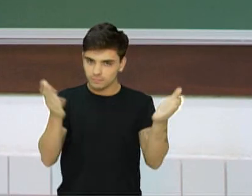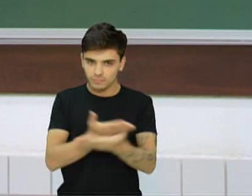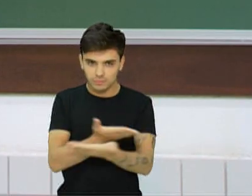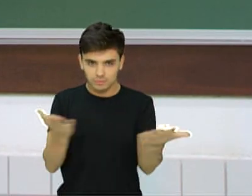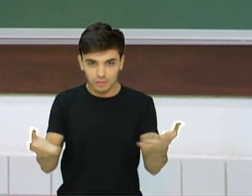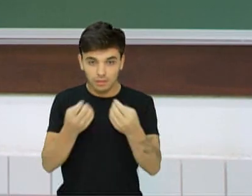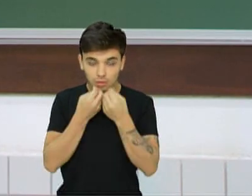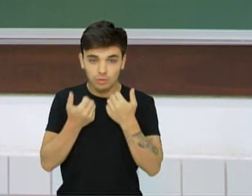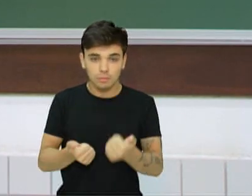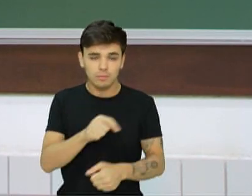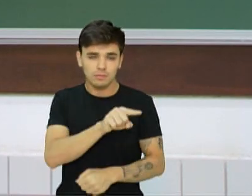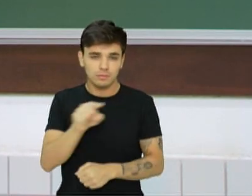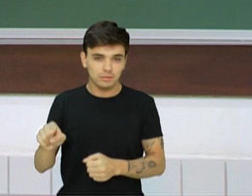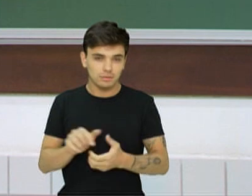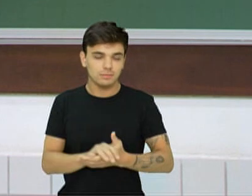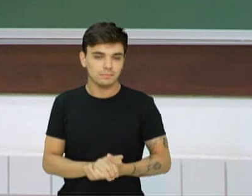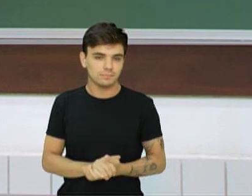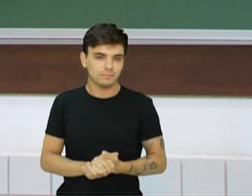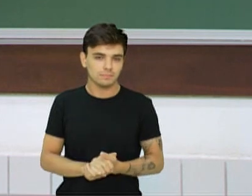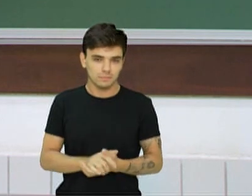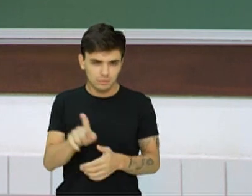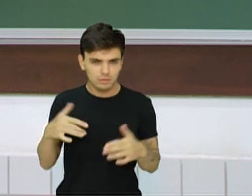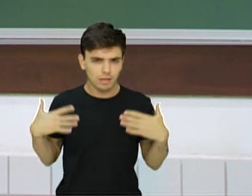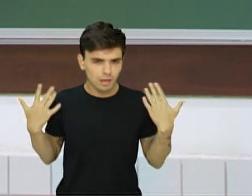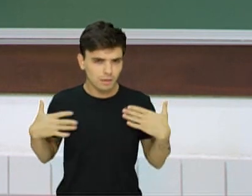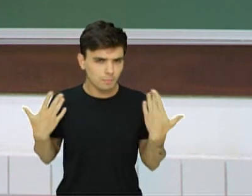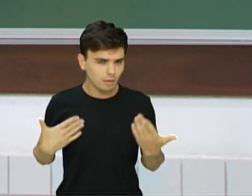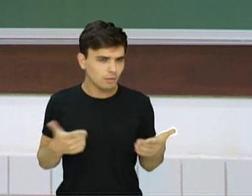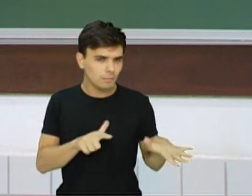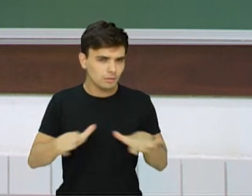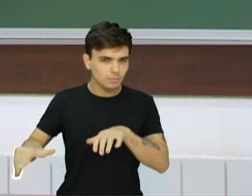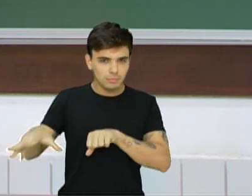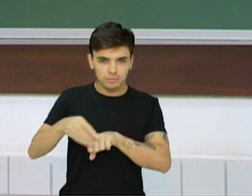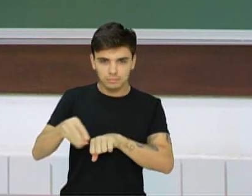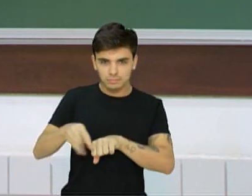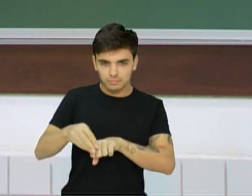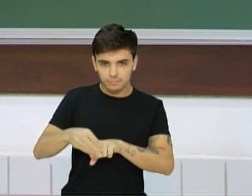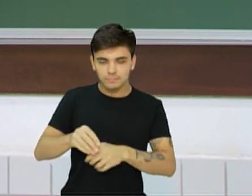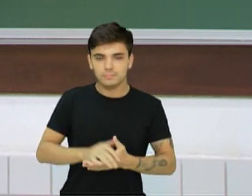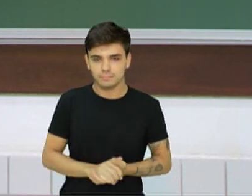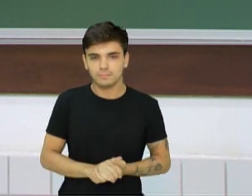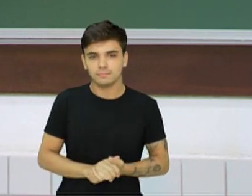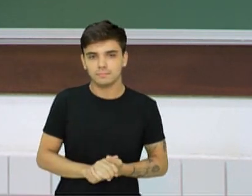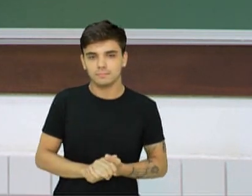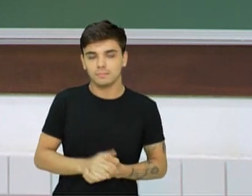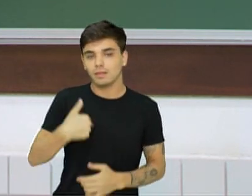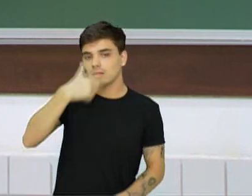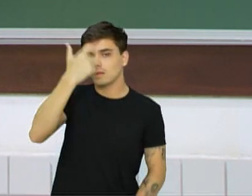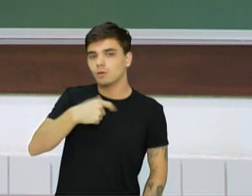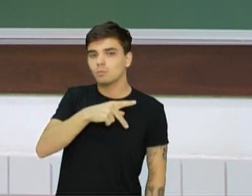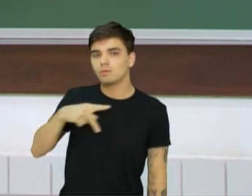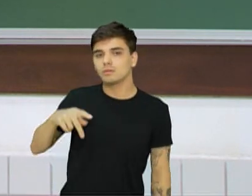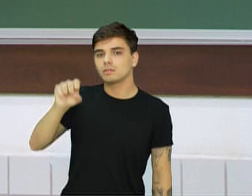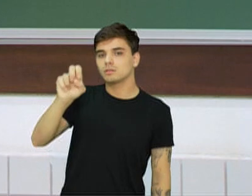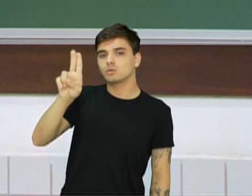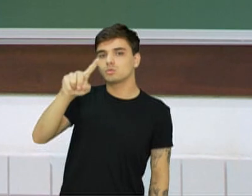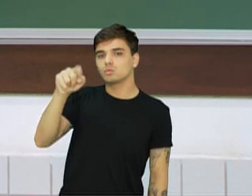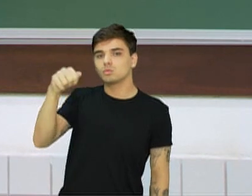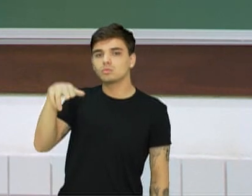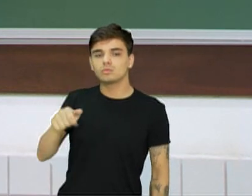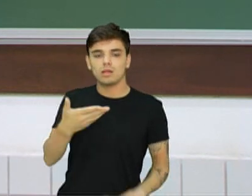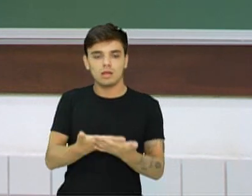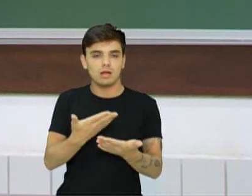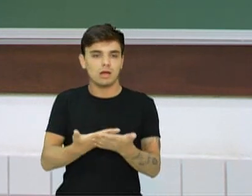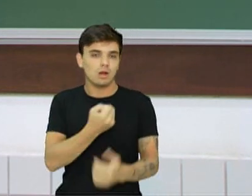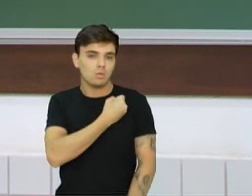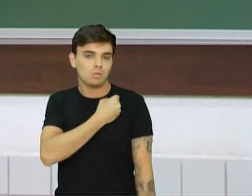Olá, pessoal! Tudo bom com vocês? Animados para a nossa Semana do Conhecimento? Eu sou a professora Susan, essa é a nossa